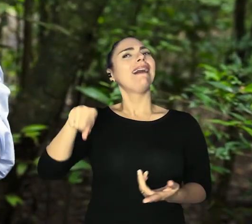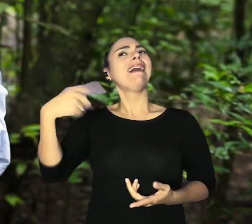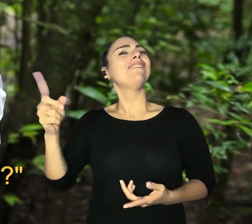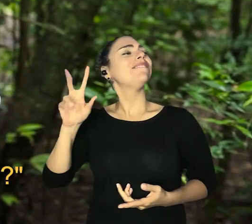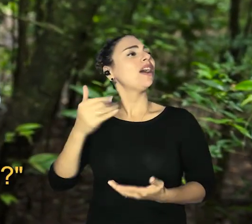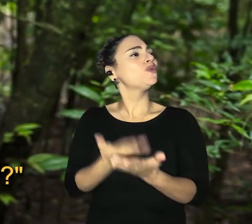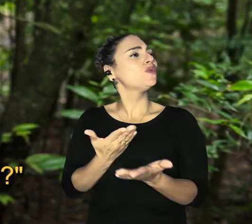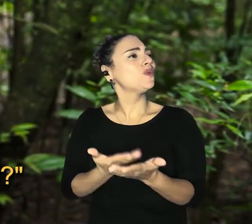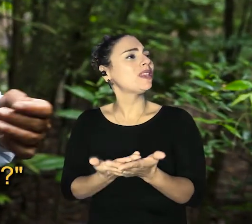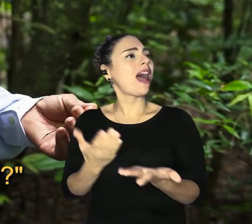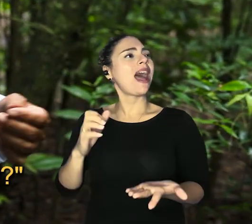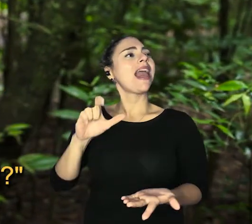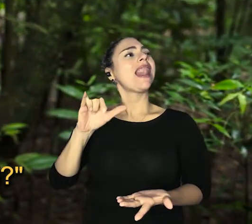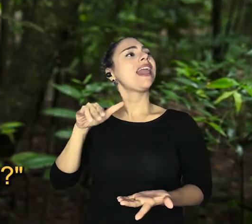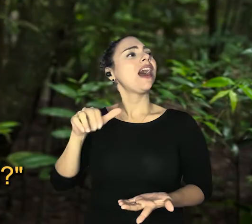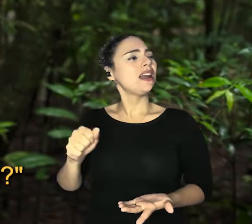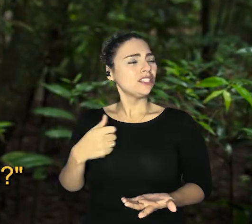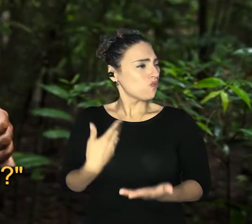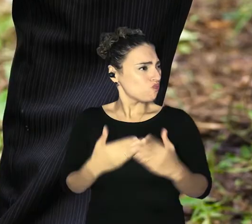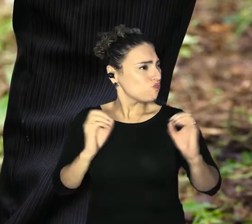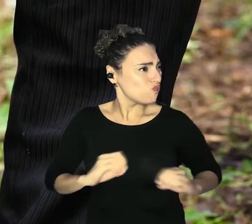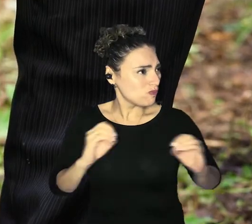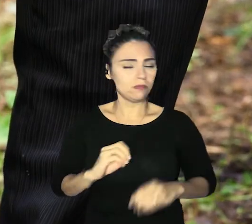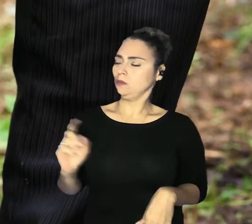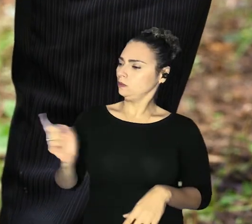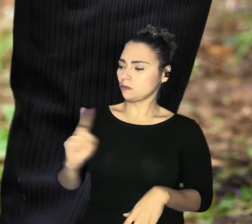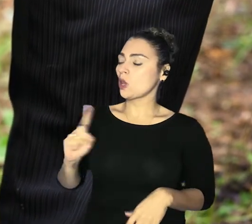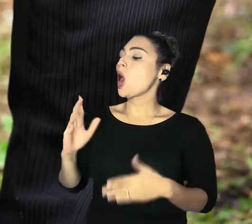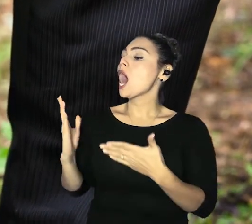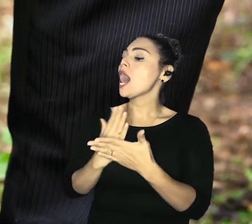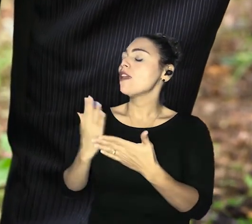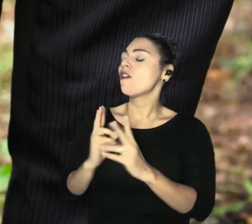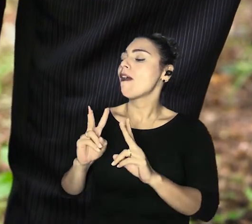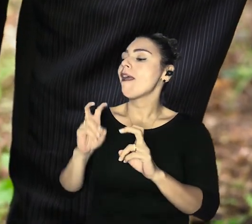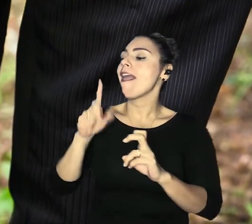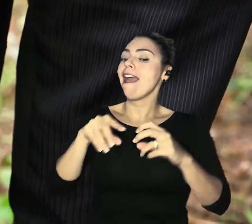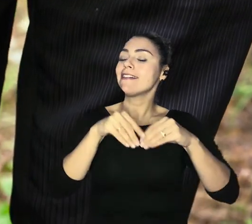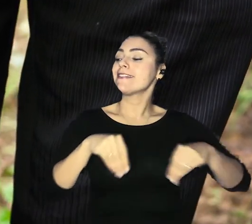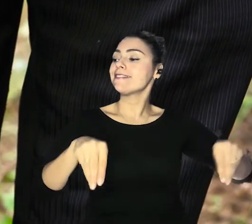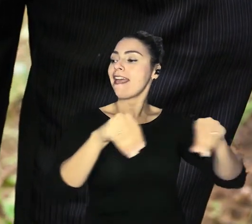estudar. E por que eu não posso também, pai? Não, o seu livro vai ser a terra